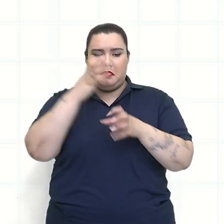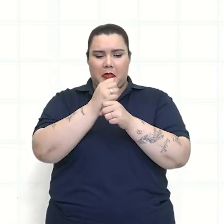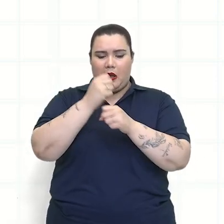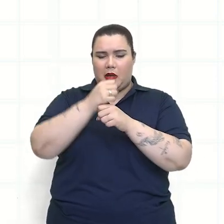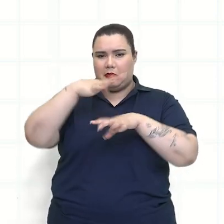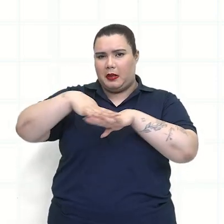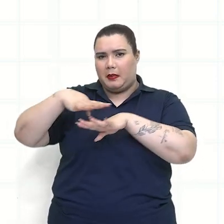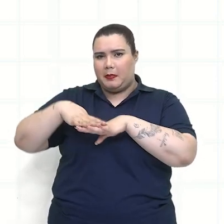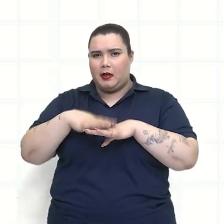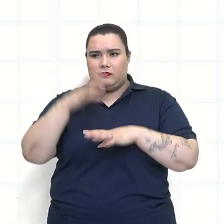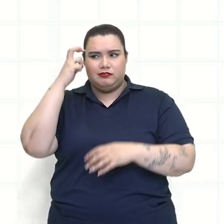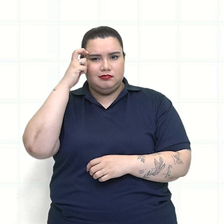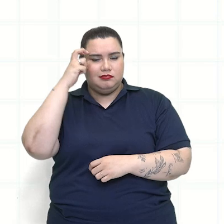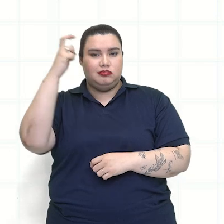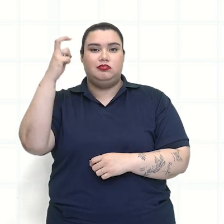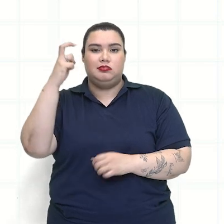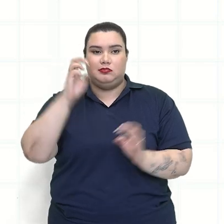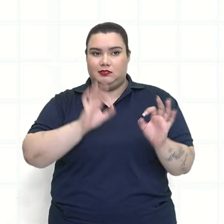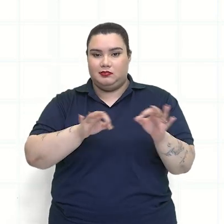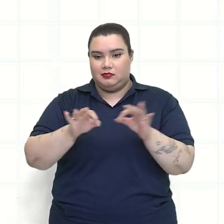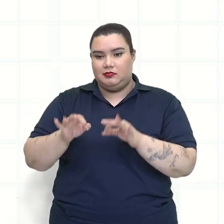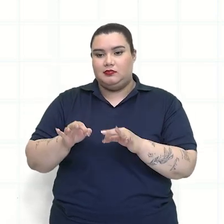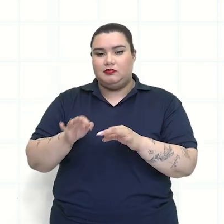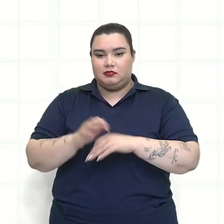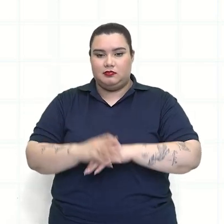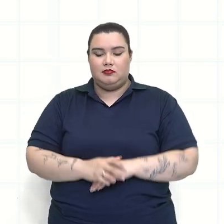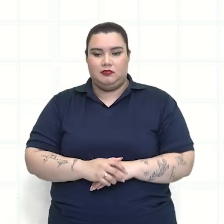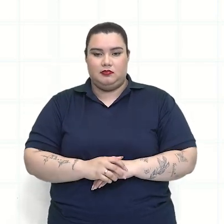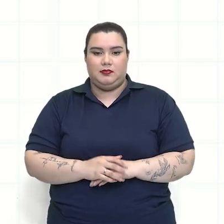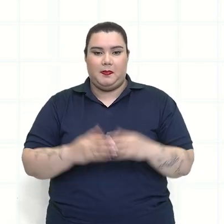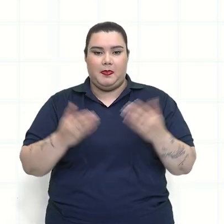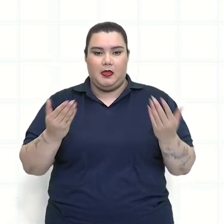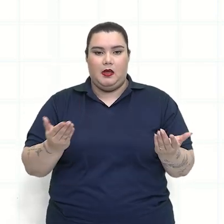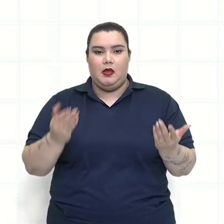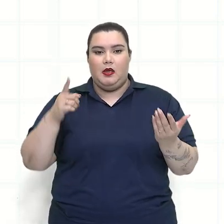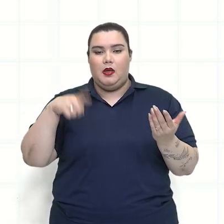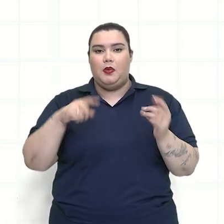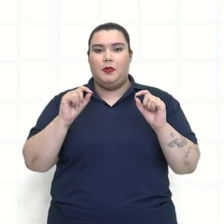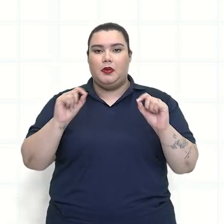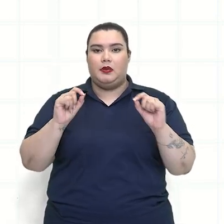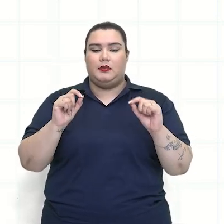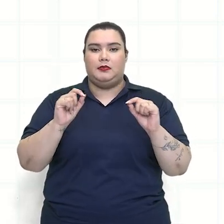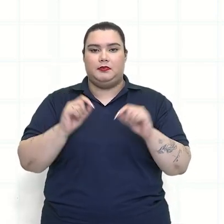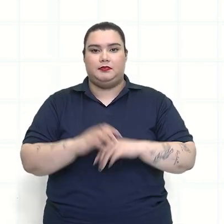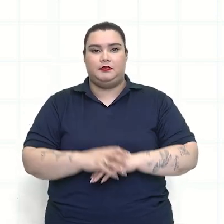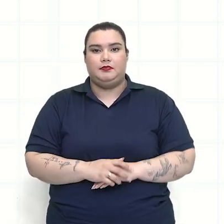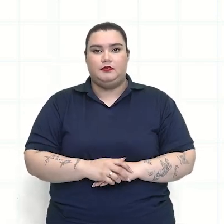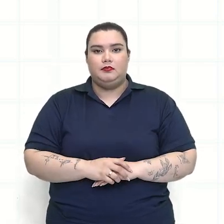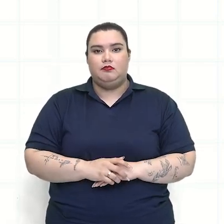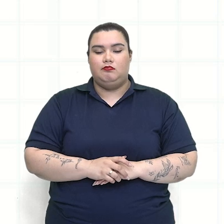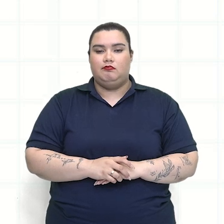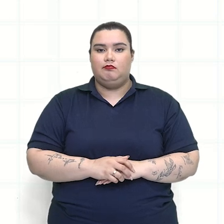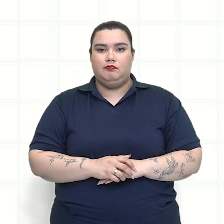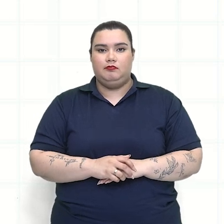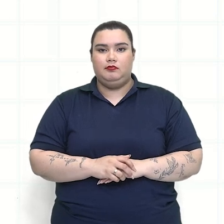na matemática, né? Mas isso significa somente ele